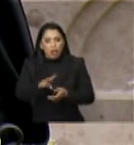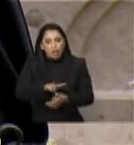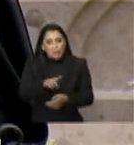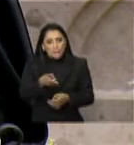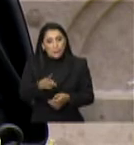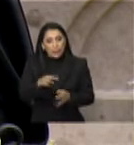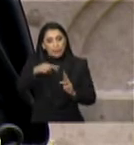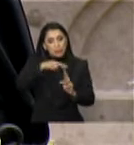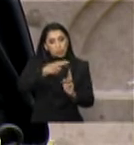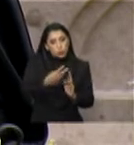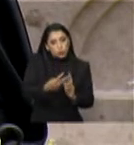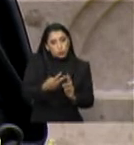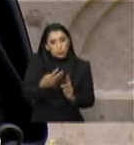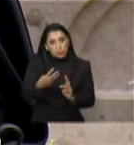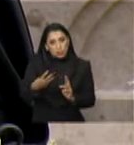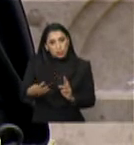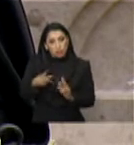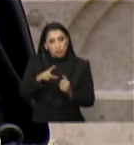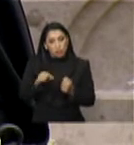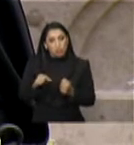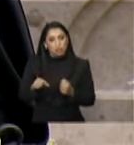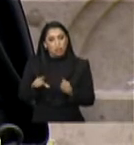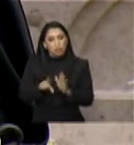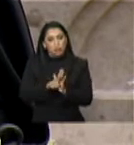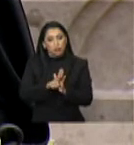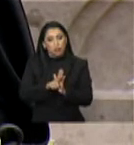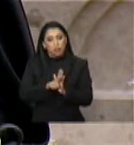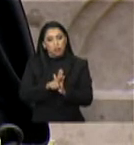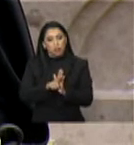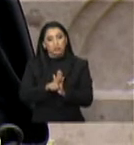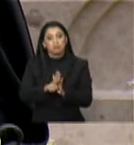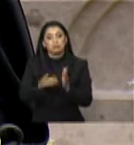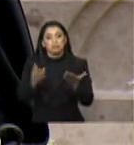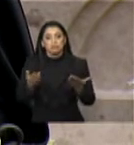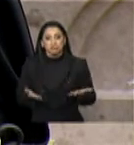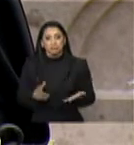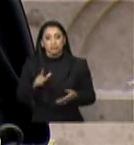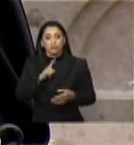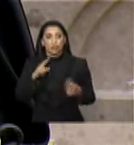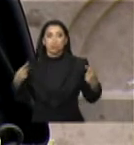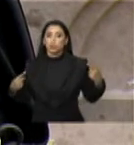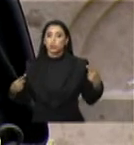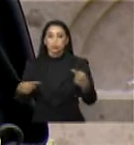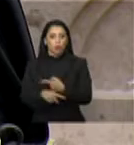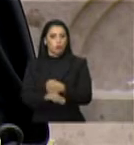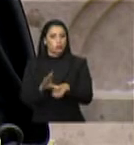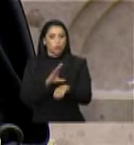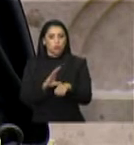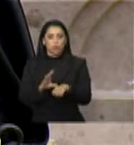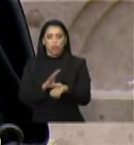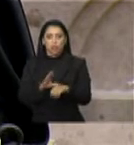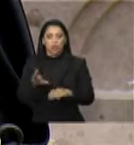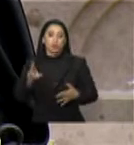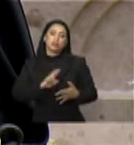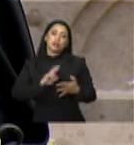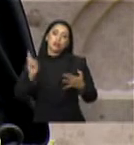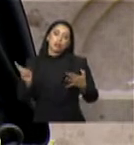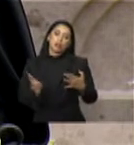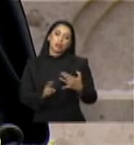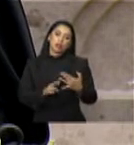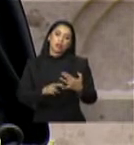2 e 3 do artigo primeiro da lei 83 declarados inconstitucionais no recurso